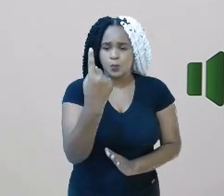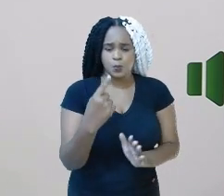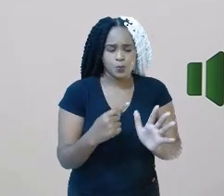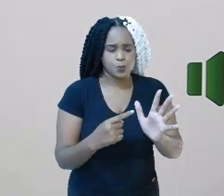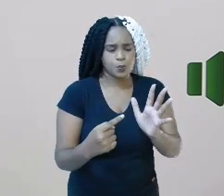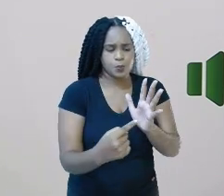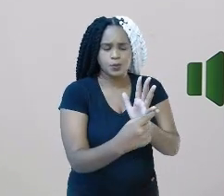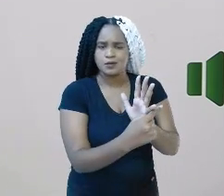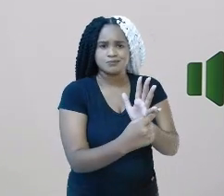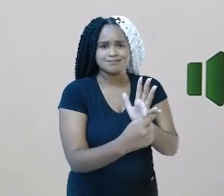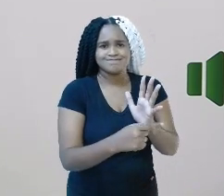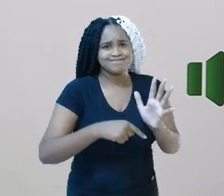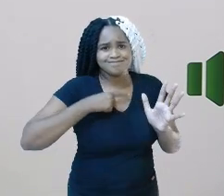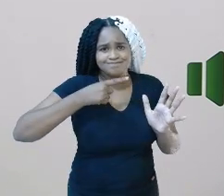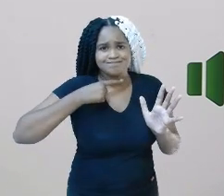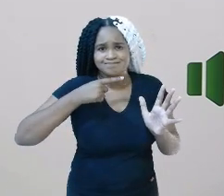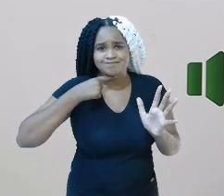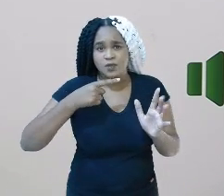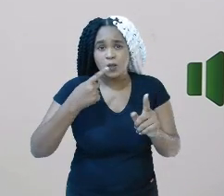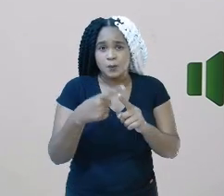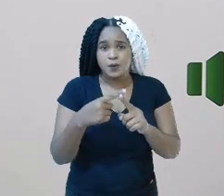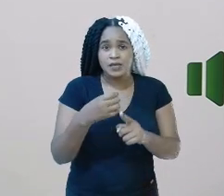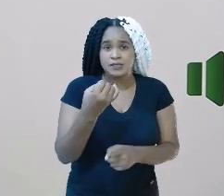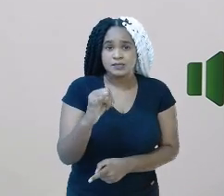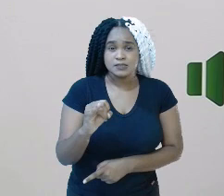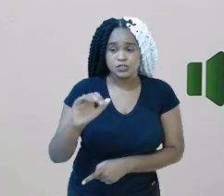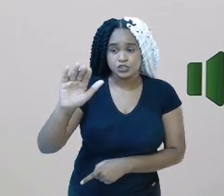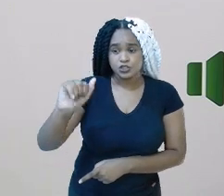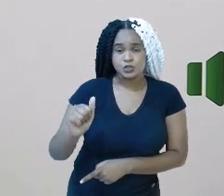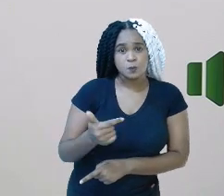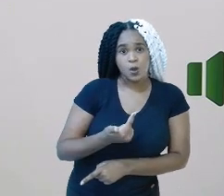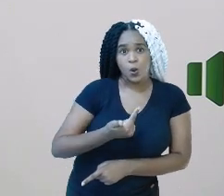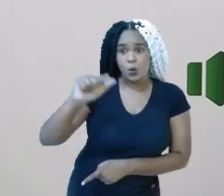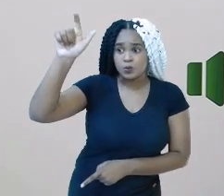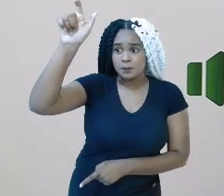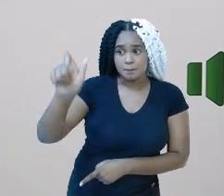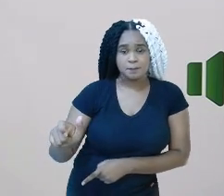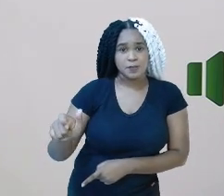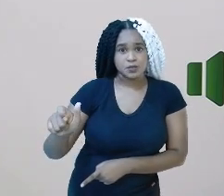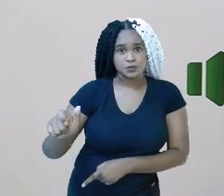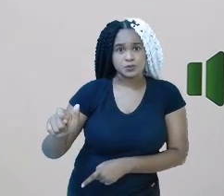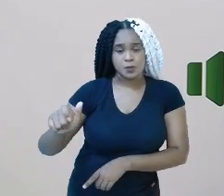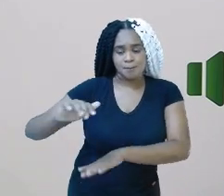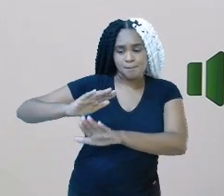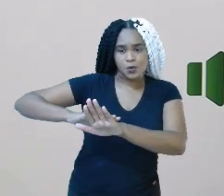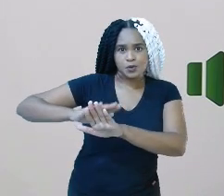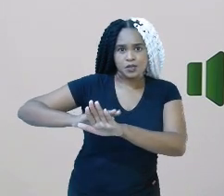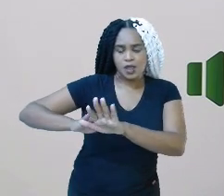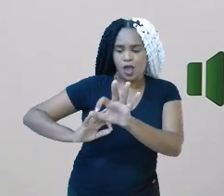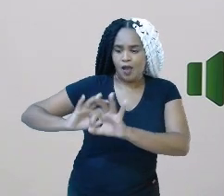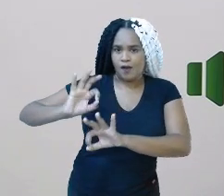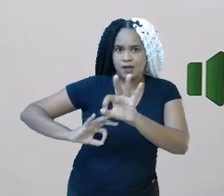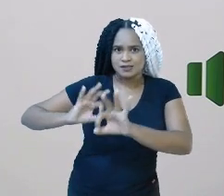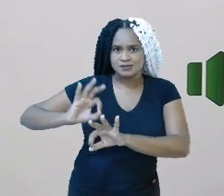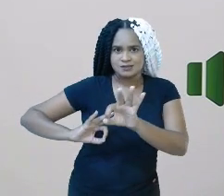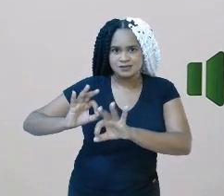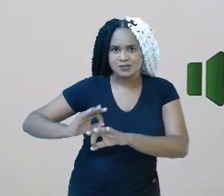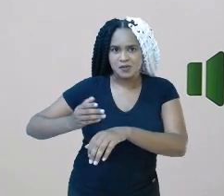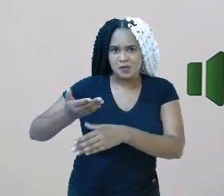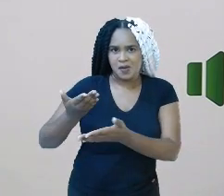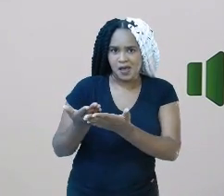tem como. Porque se eu chamar, por exemplo, alguém da produção para fazer a medida dessa